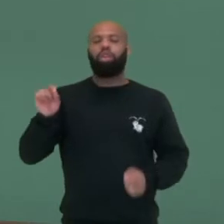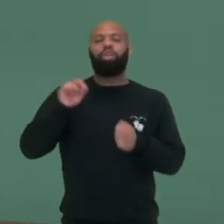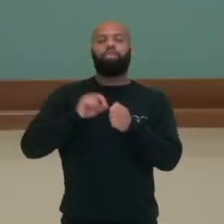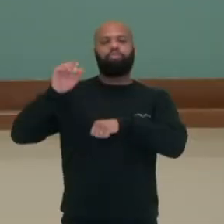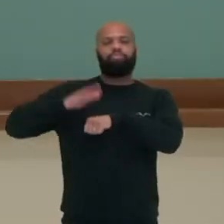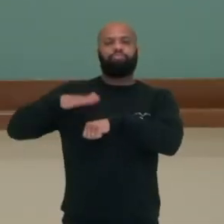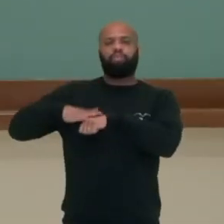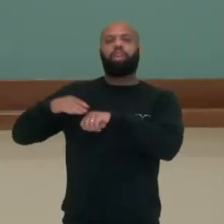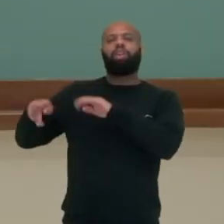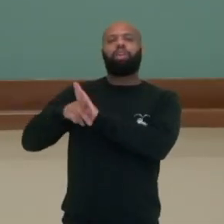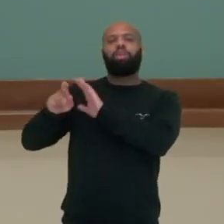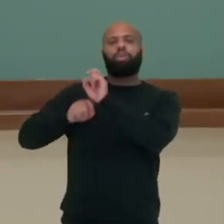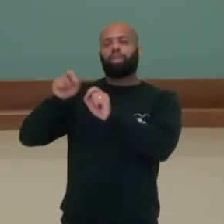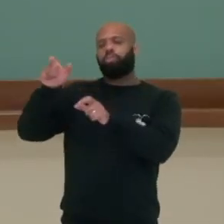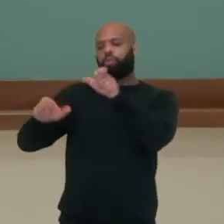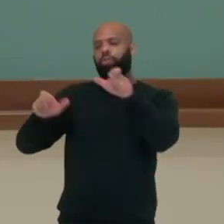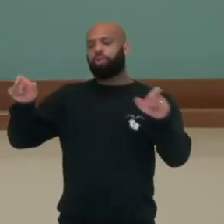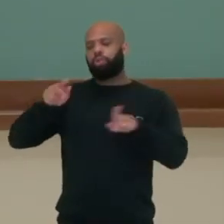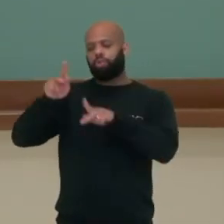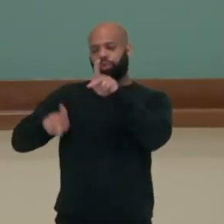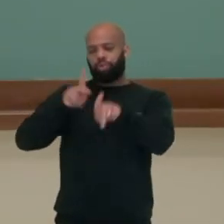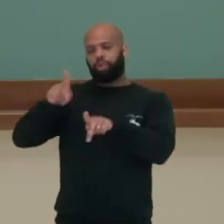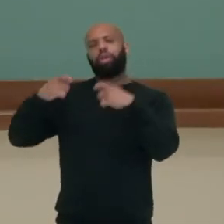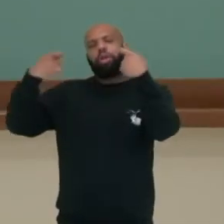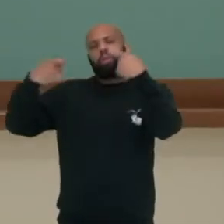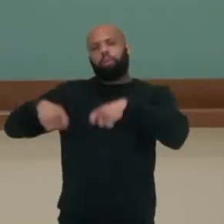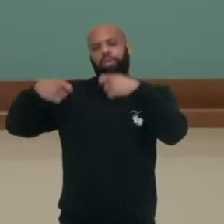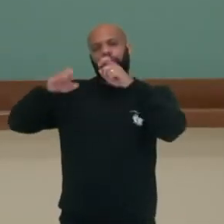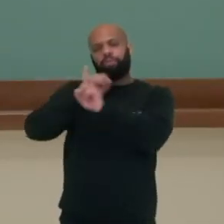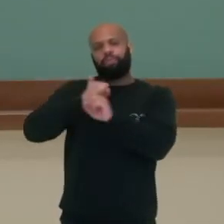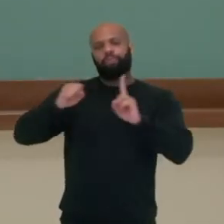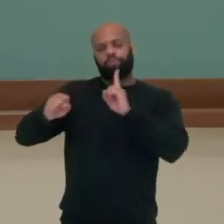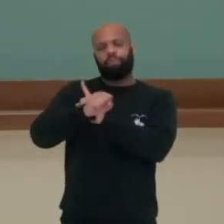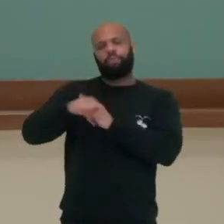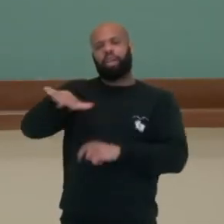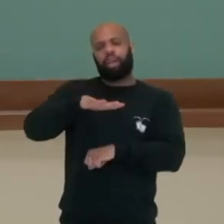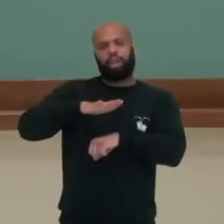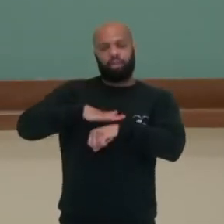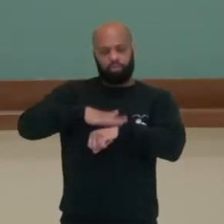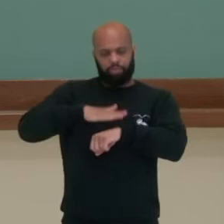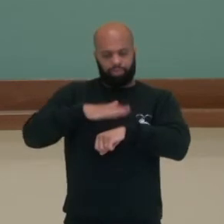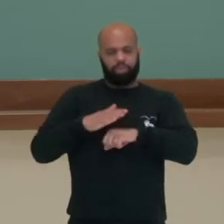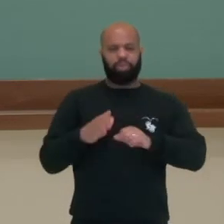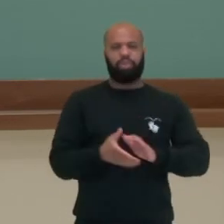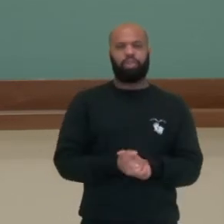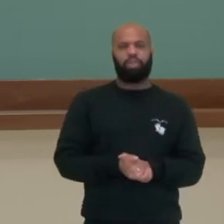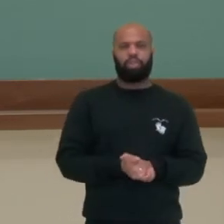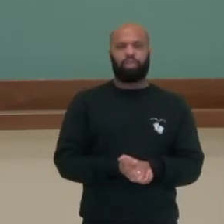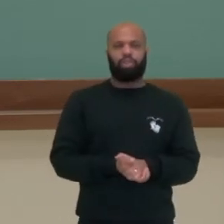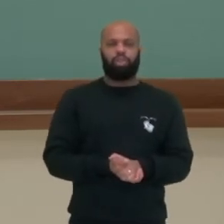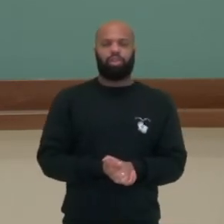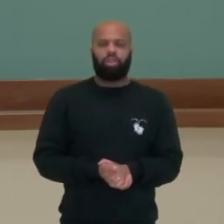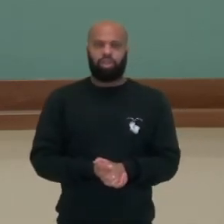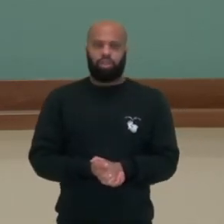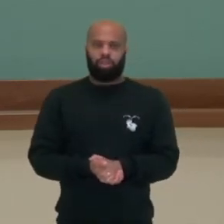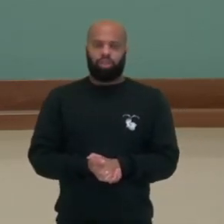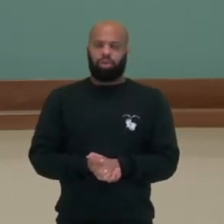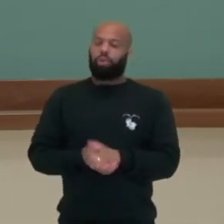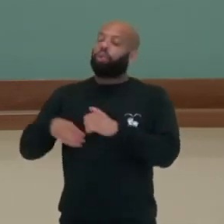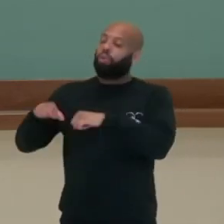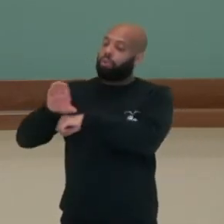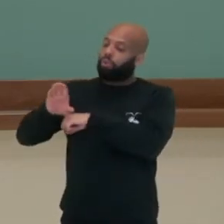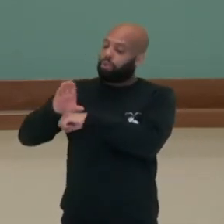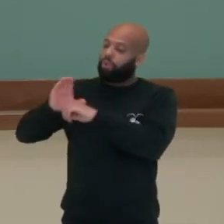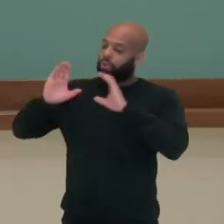feita atendendo às demandas dos cidadãos brasileiros, a Constituição Cidadã, que atendeu